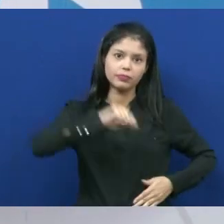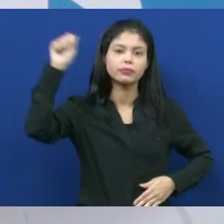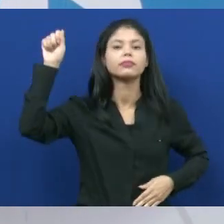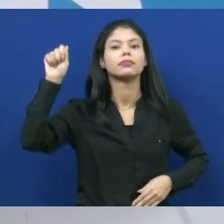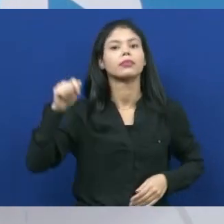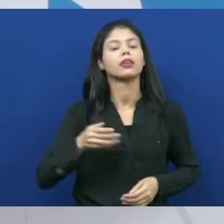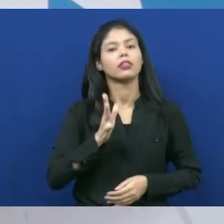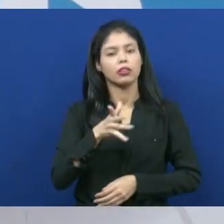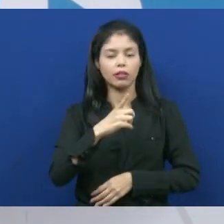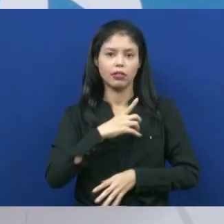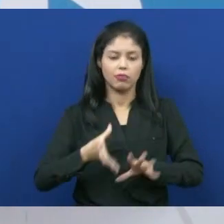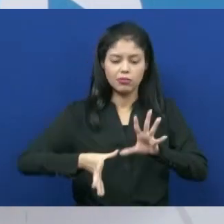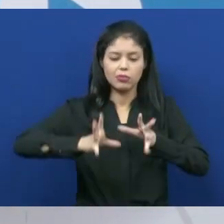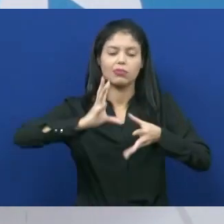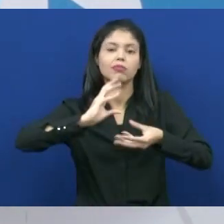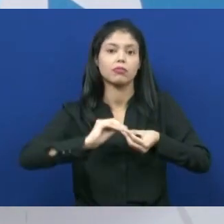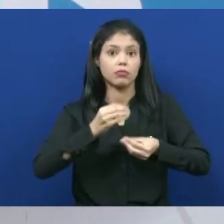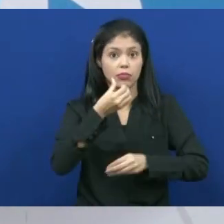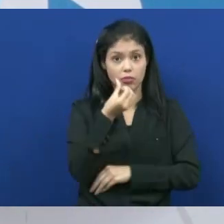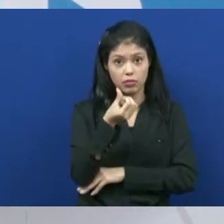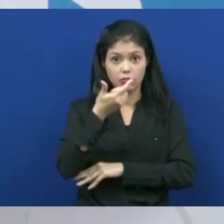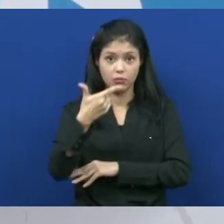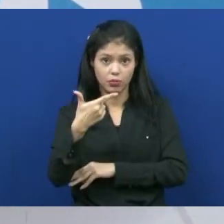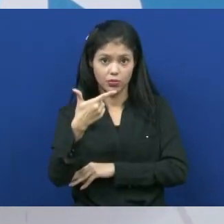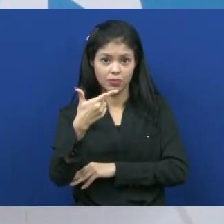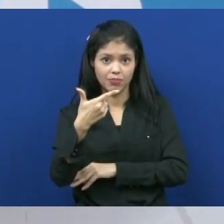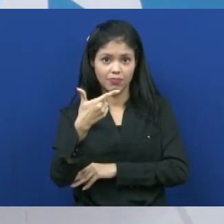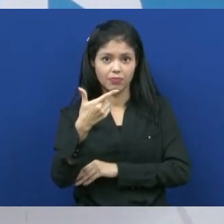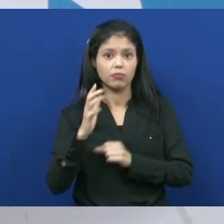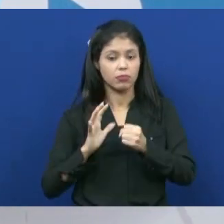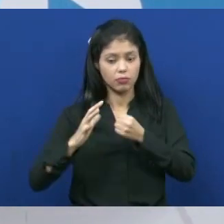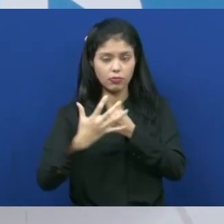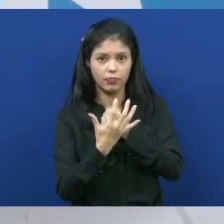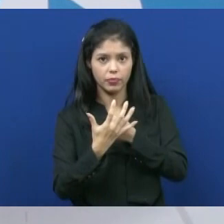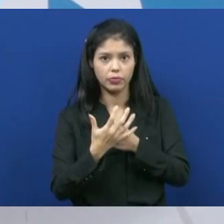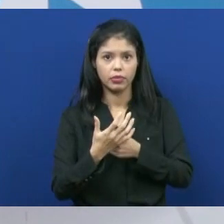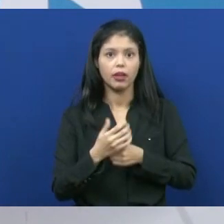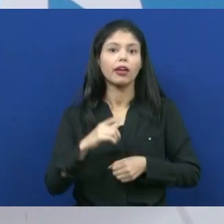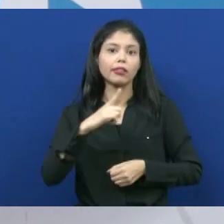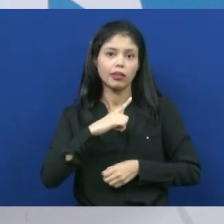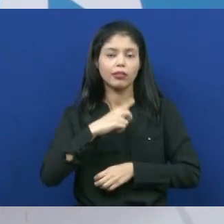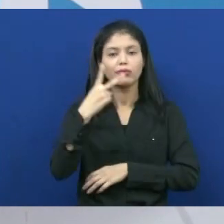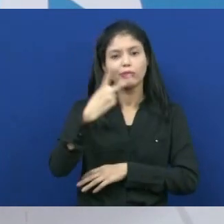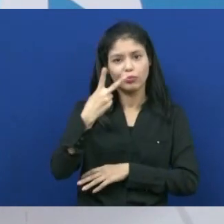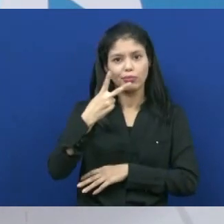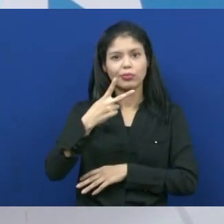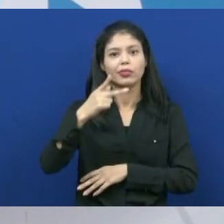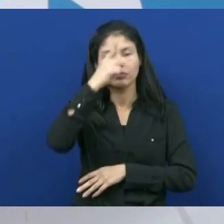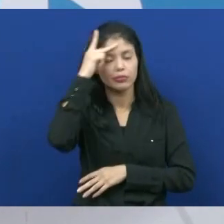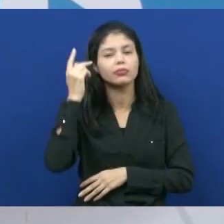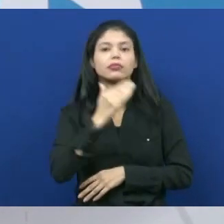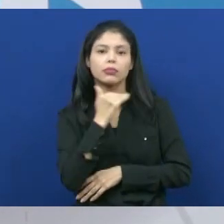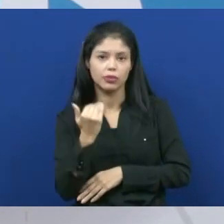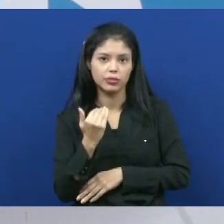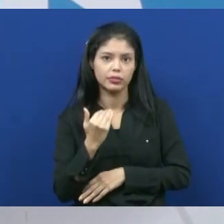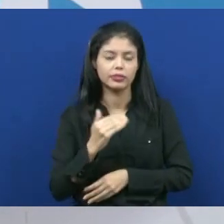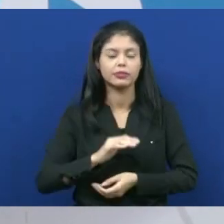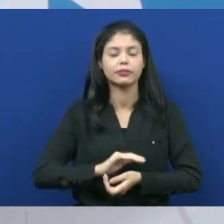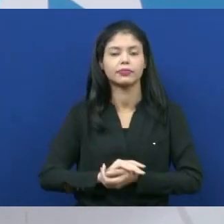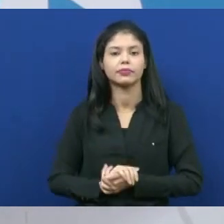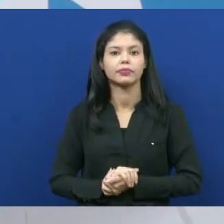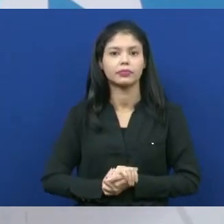no Acre já somam 62 casos de coronavírus, além de 2 óbitos em decorrência desse